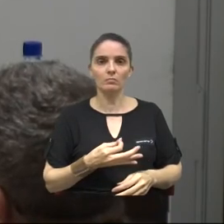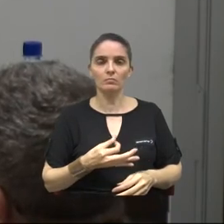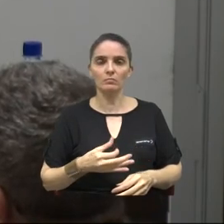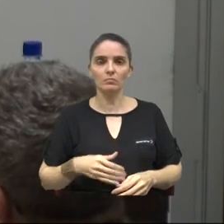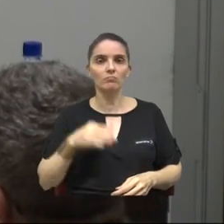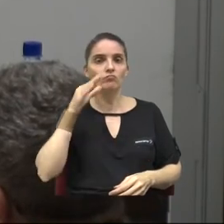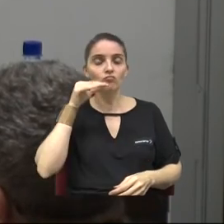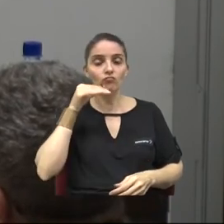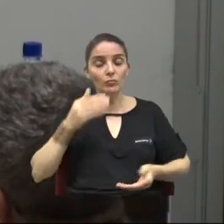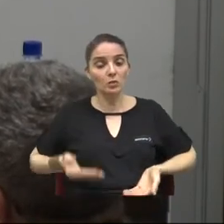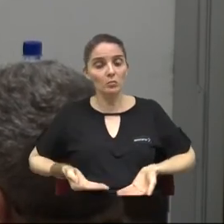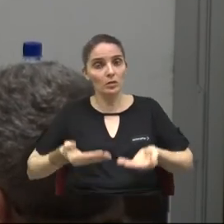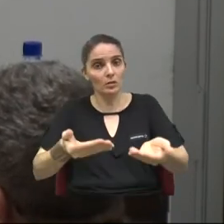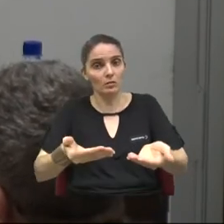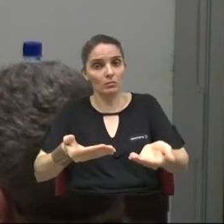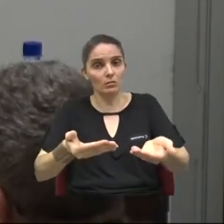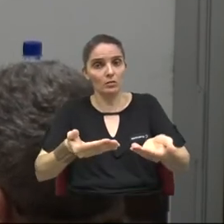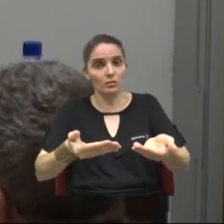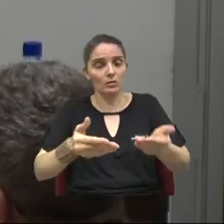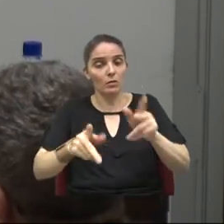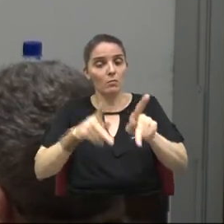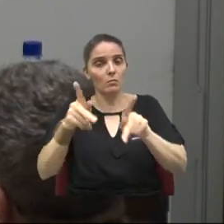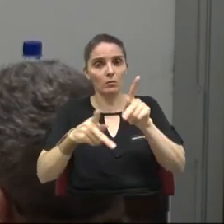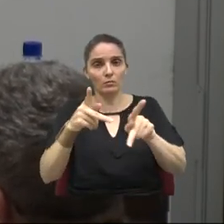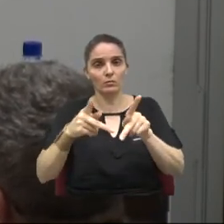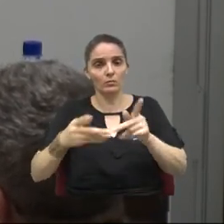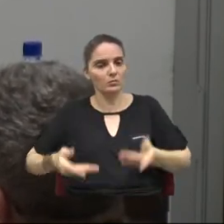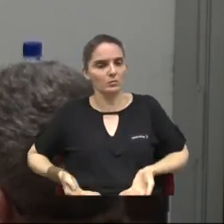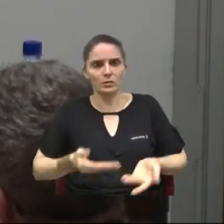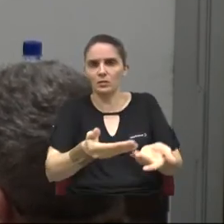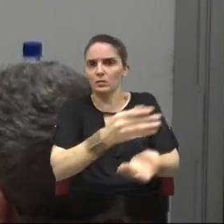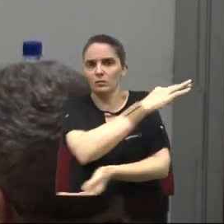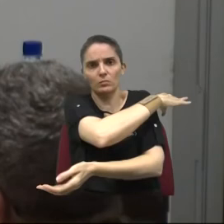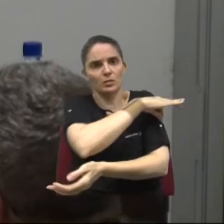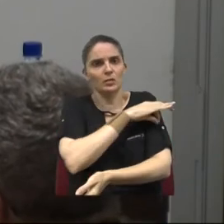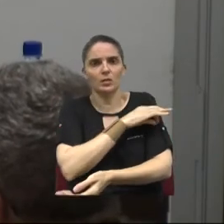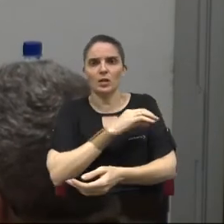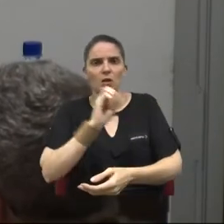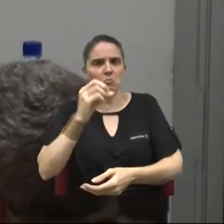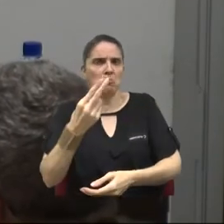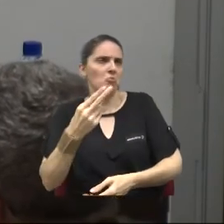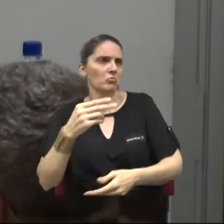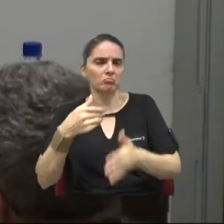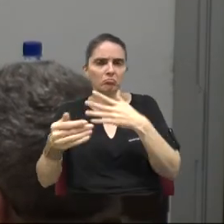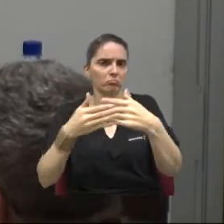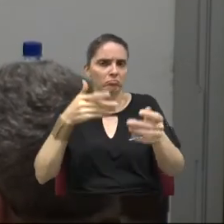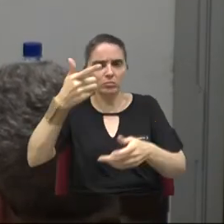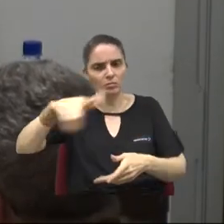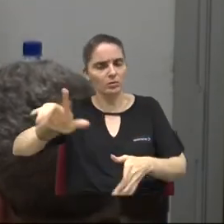o município. E não para servir uma autoridade A, B ou C, seja ela qual for.